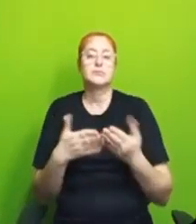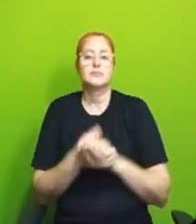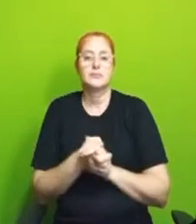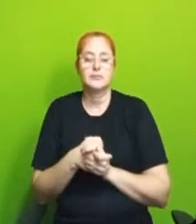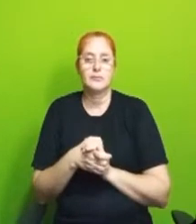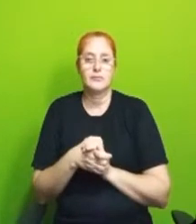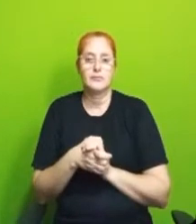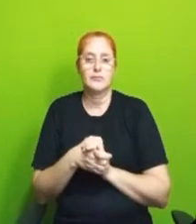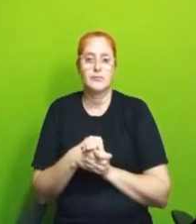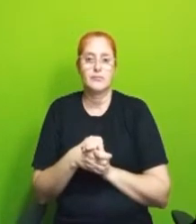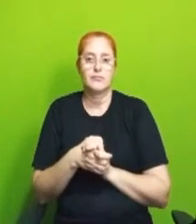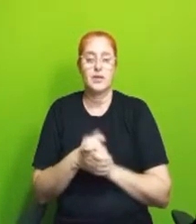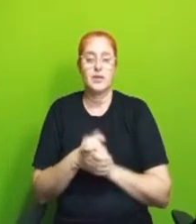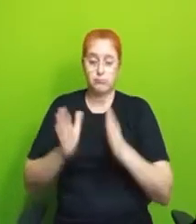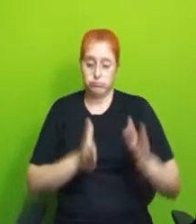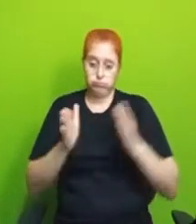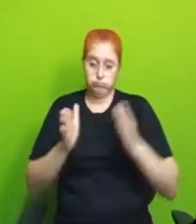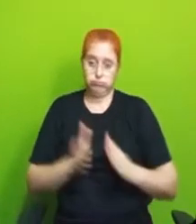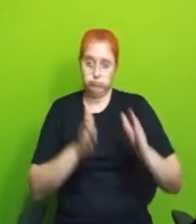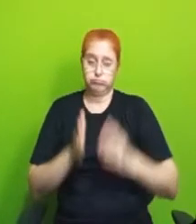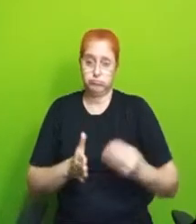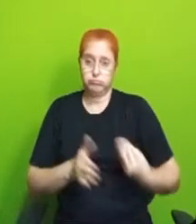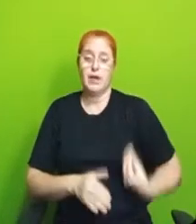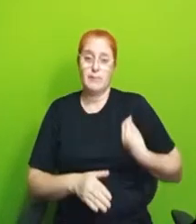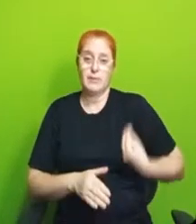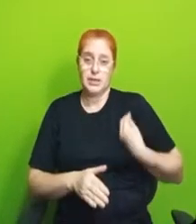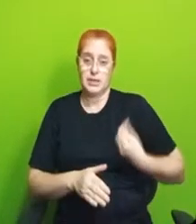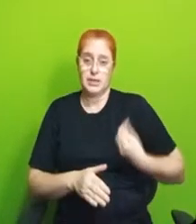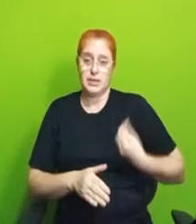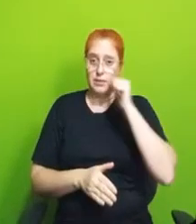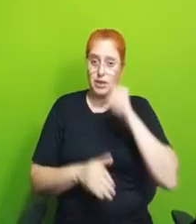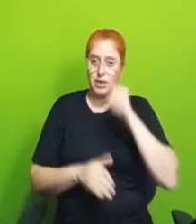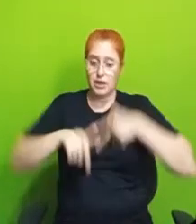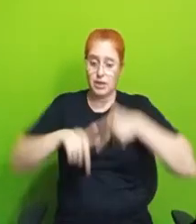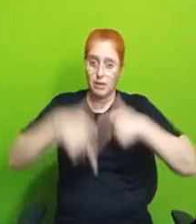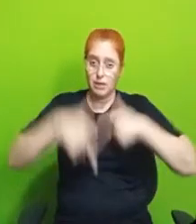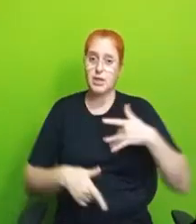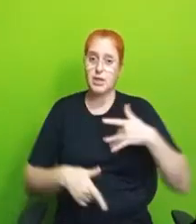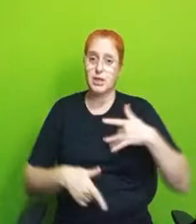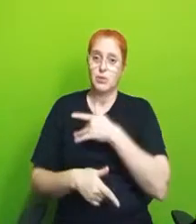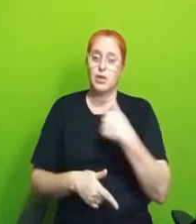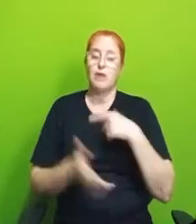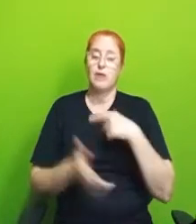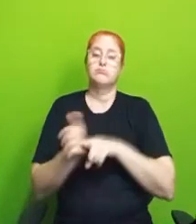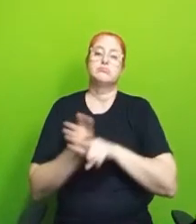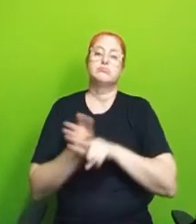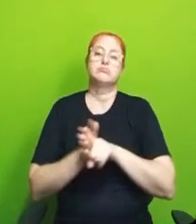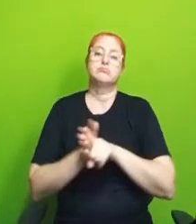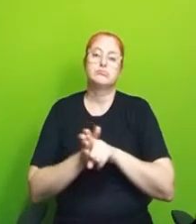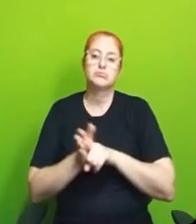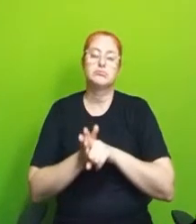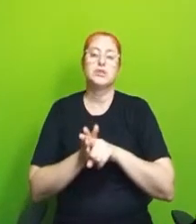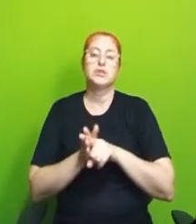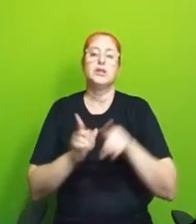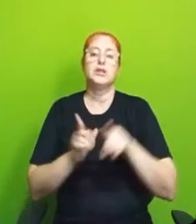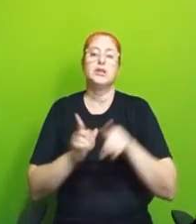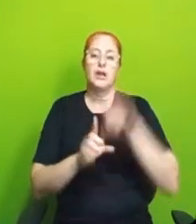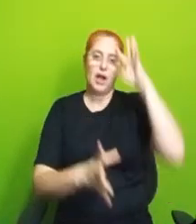desse cotidiano da presença das mulheres no serviço de saúde, né, eu investigo e concluo que a